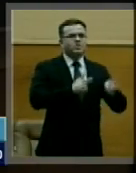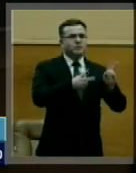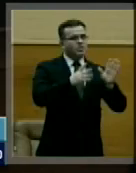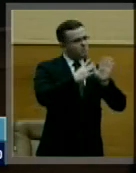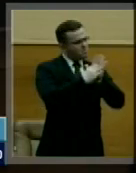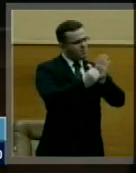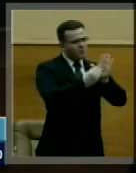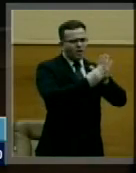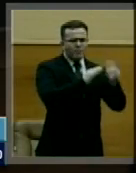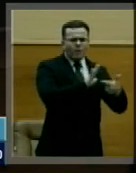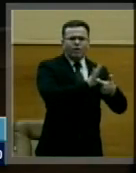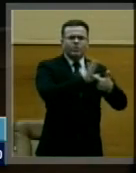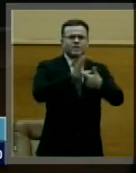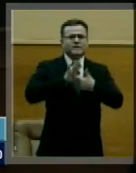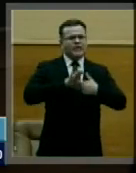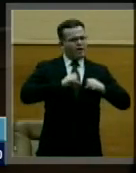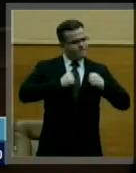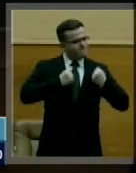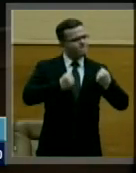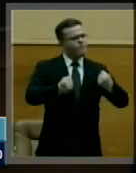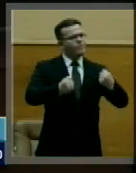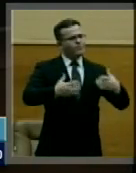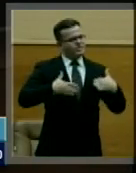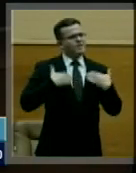exemplos, nessa garra, nessa alegria,